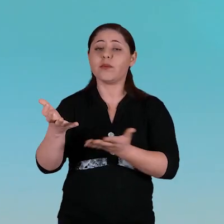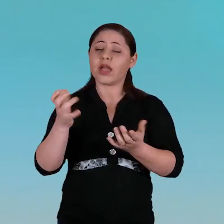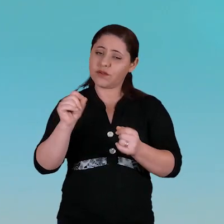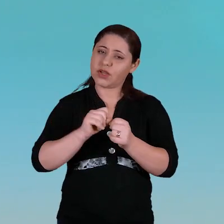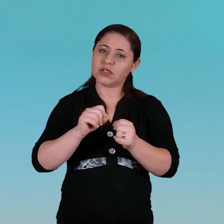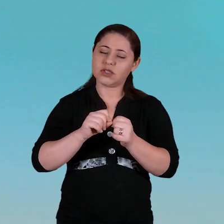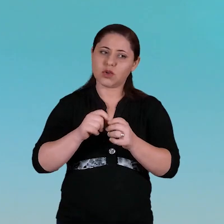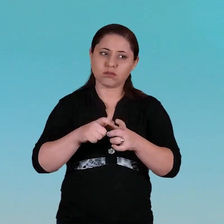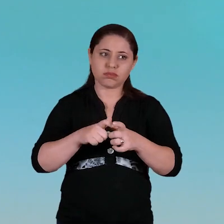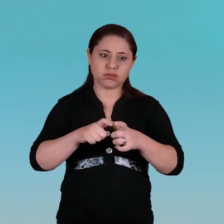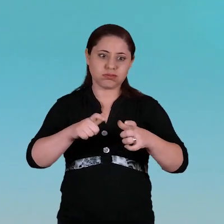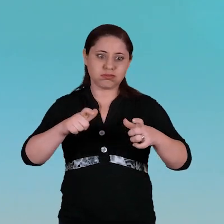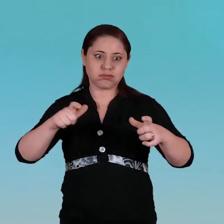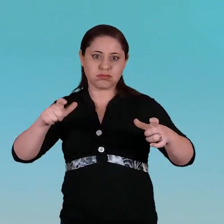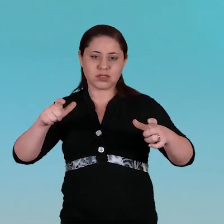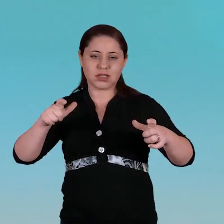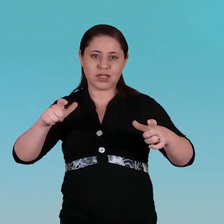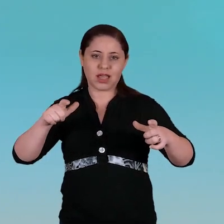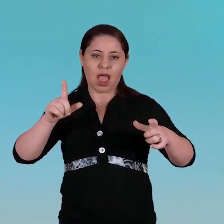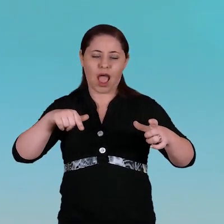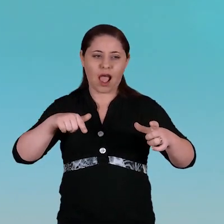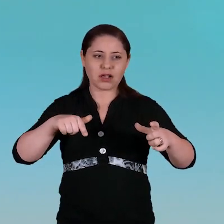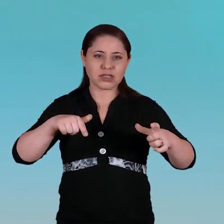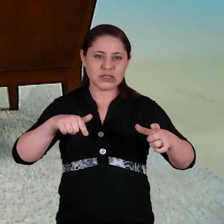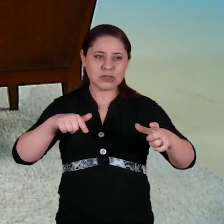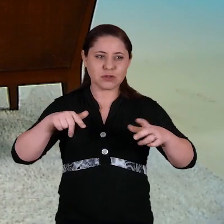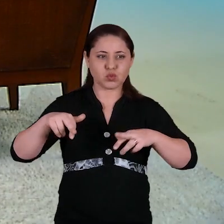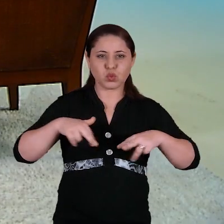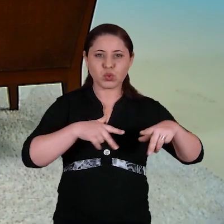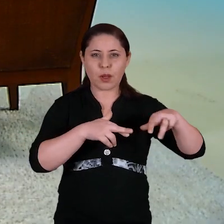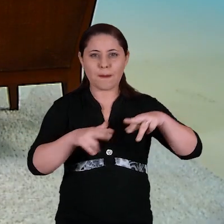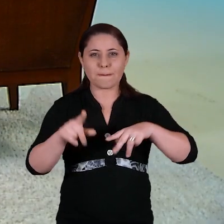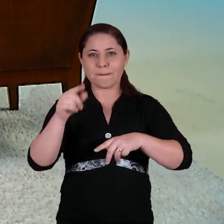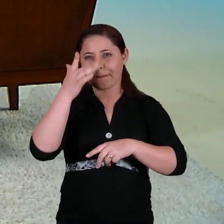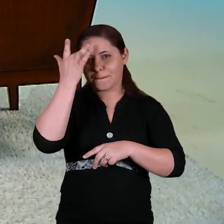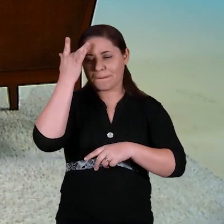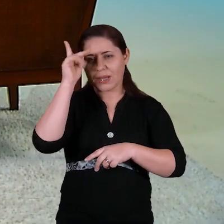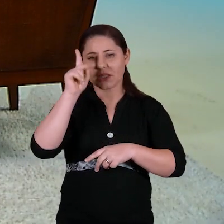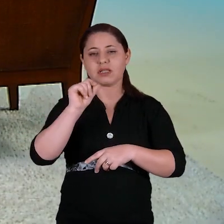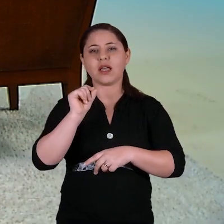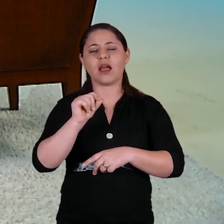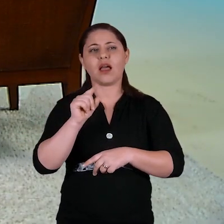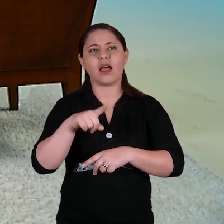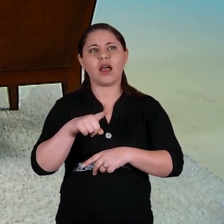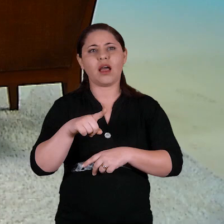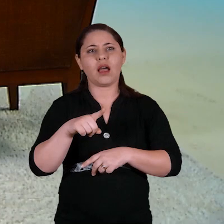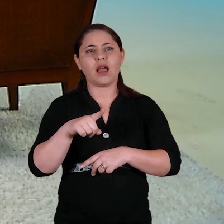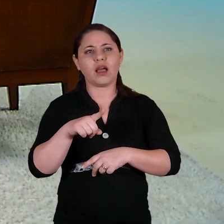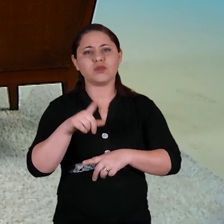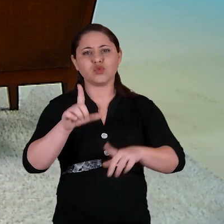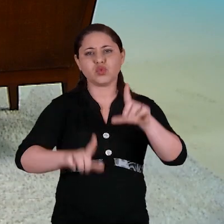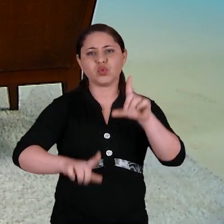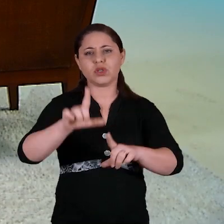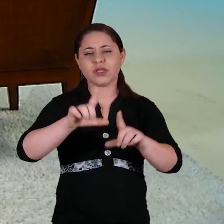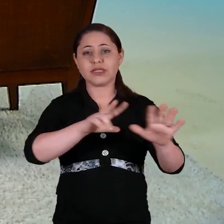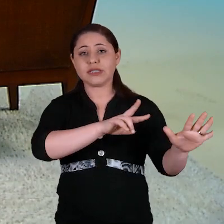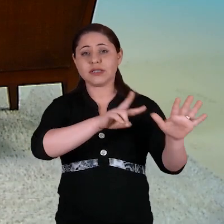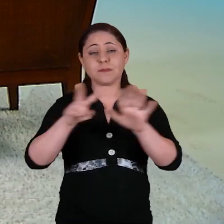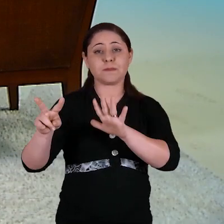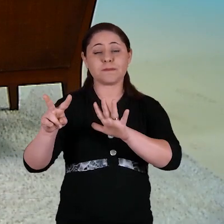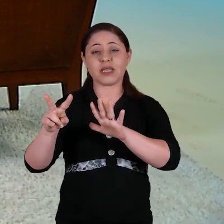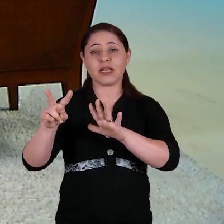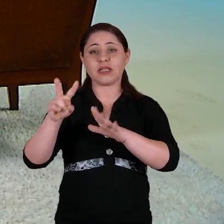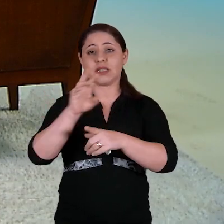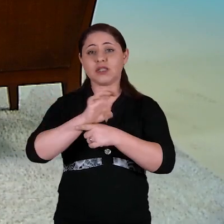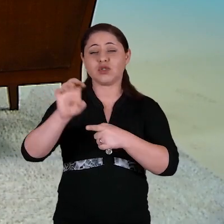um grande acontecimento para, isso está na programação da Semana Estadual do Idoso,